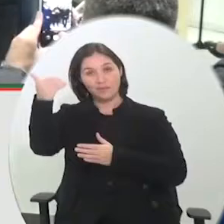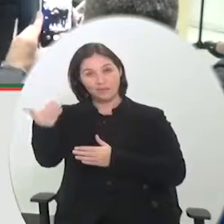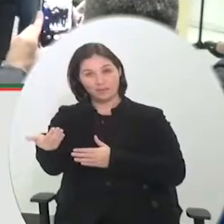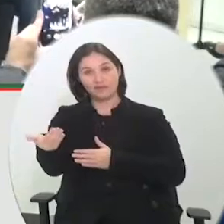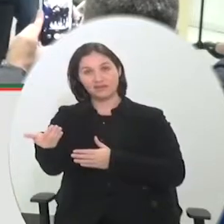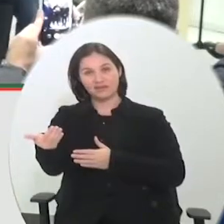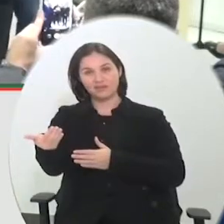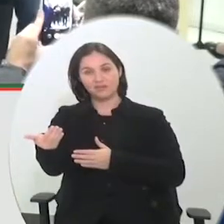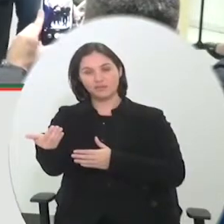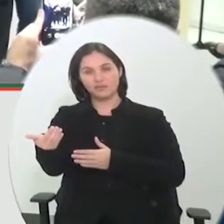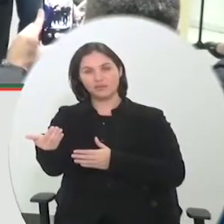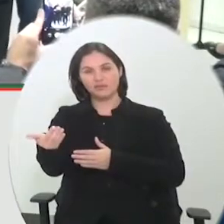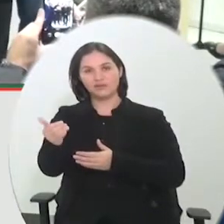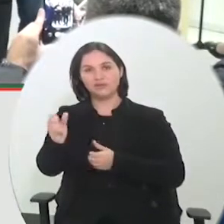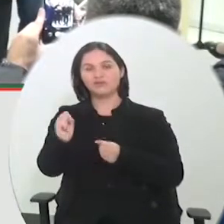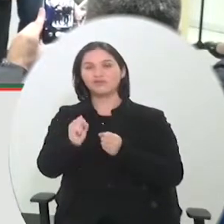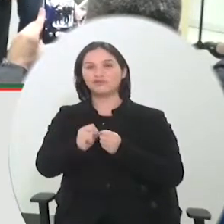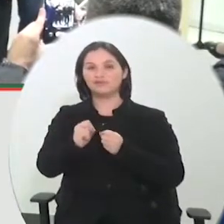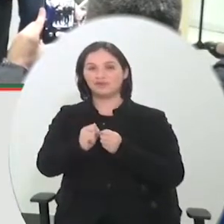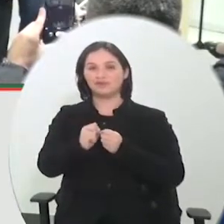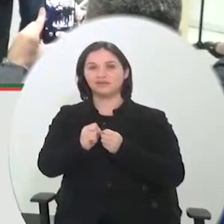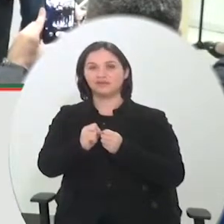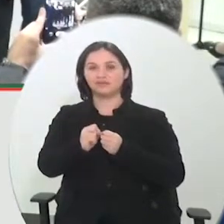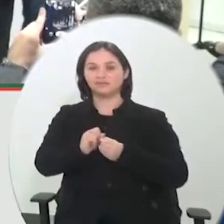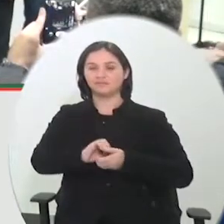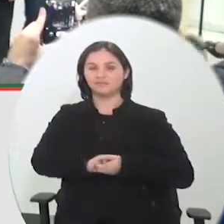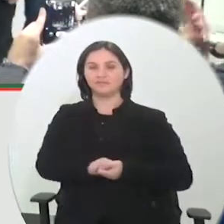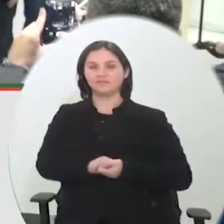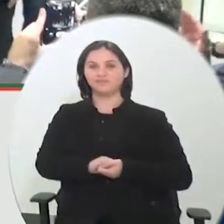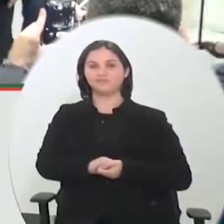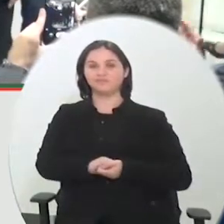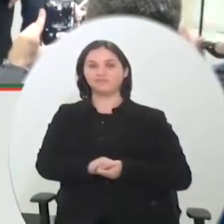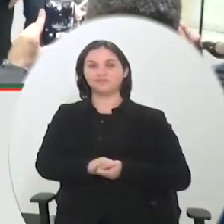isso a todos os policiais civis do Estado de Santa Catarina.